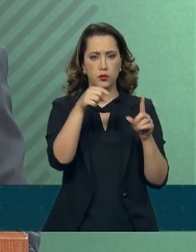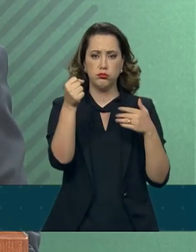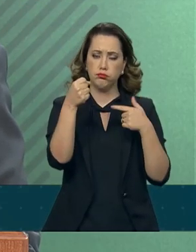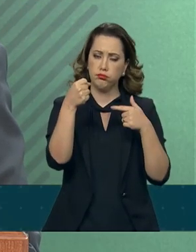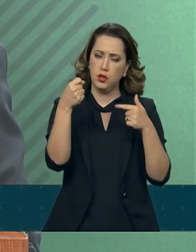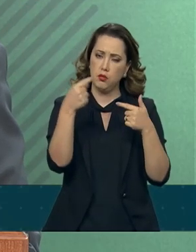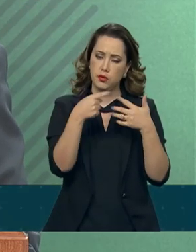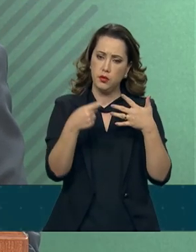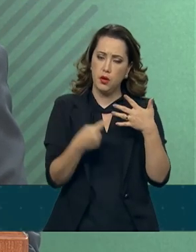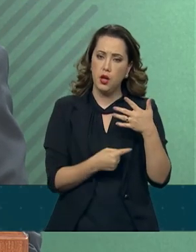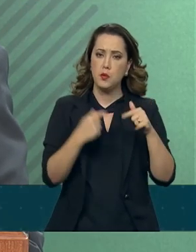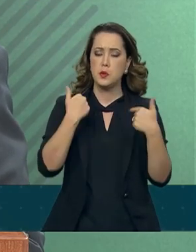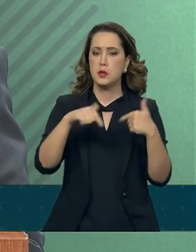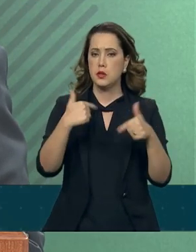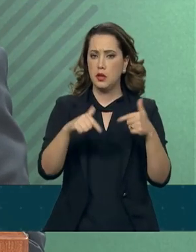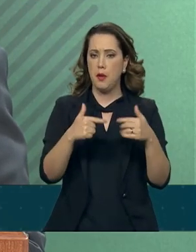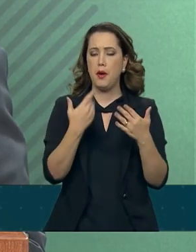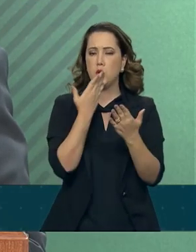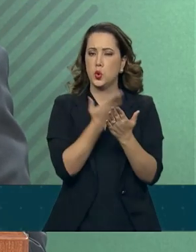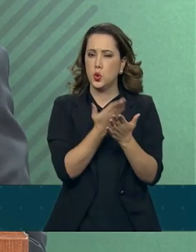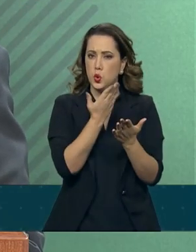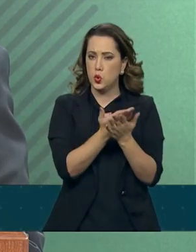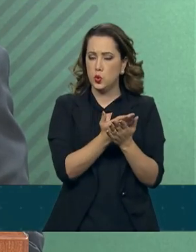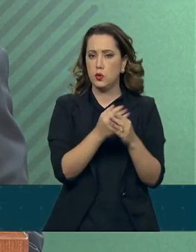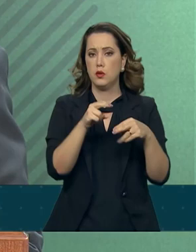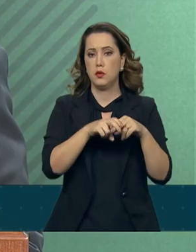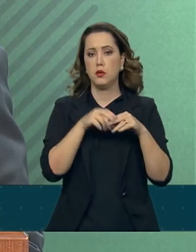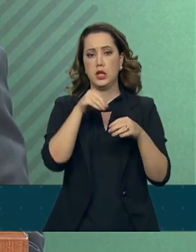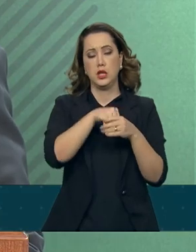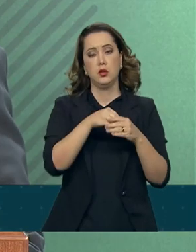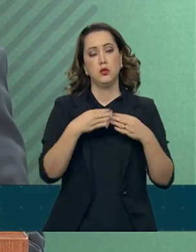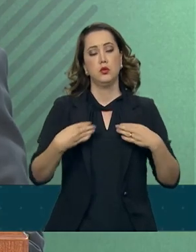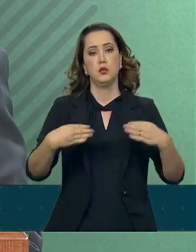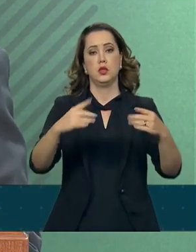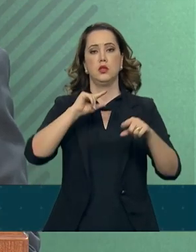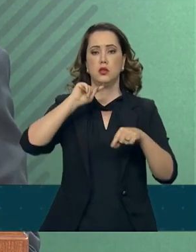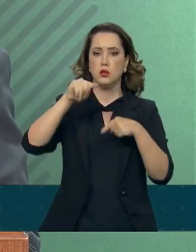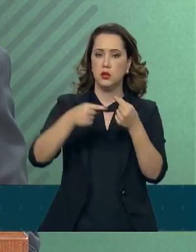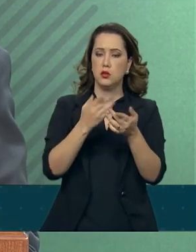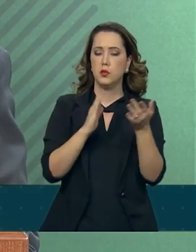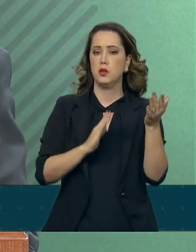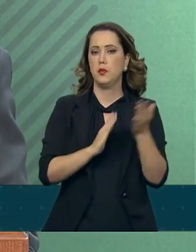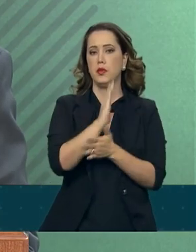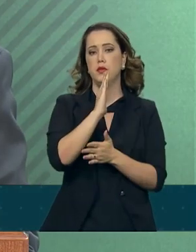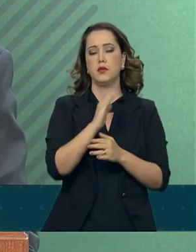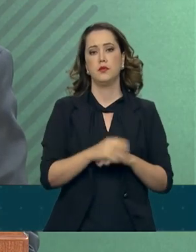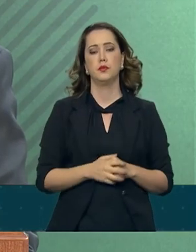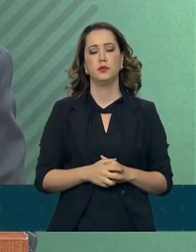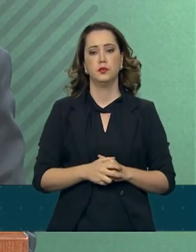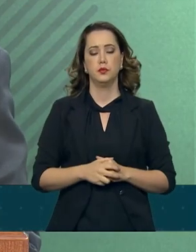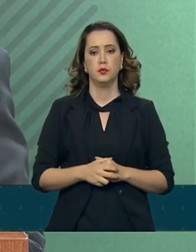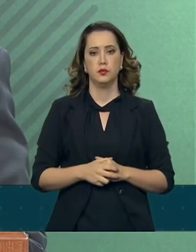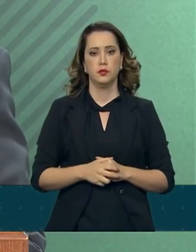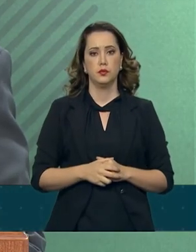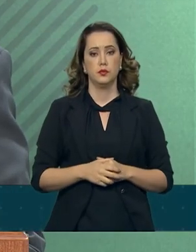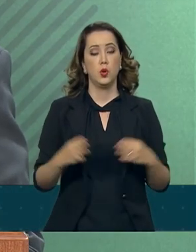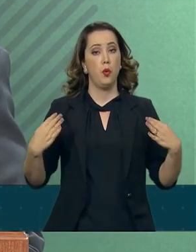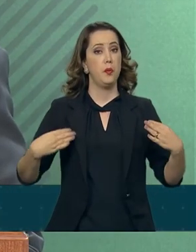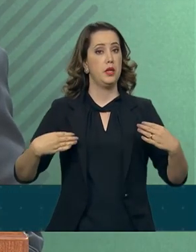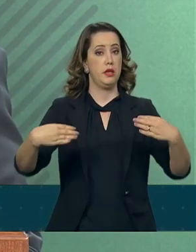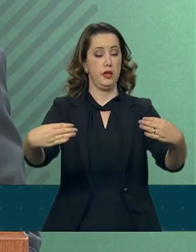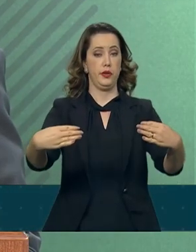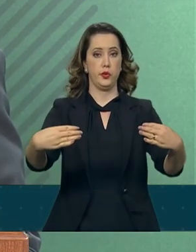ações que estão sendo estudadas pelo ministério após a sua aprovação o ministro